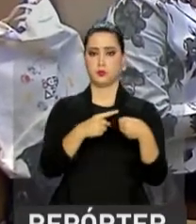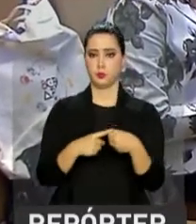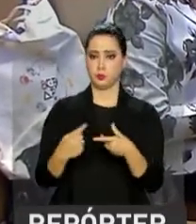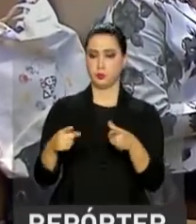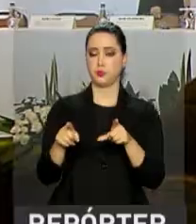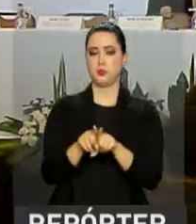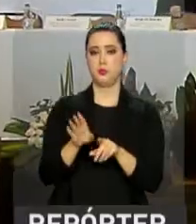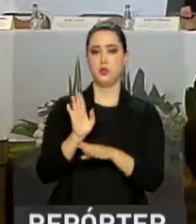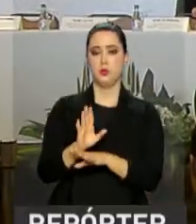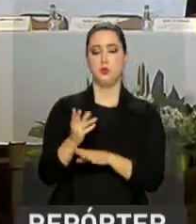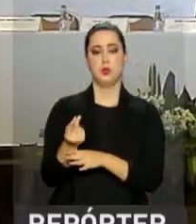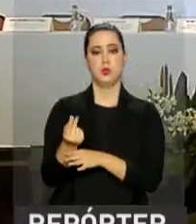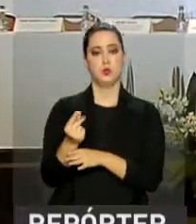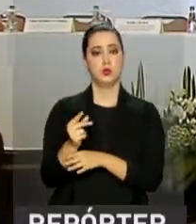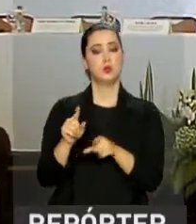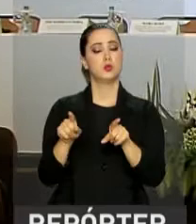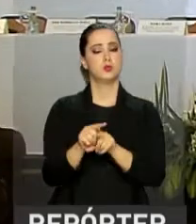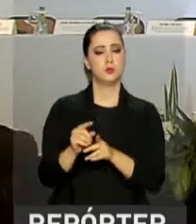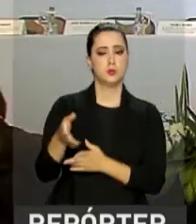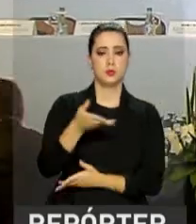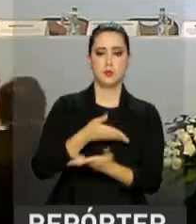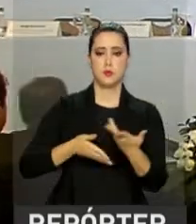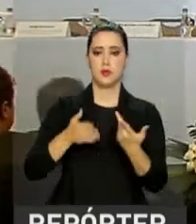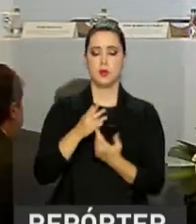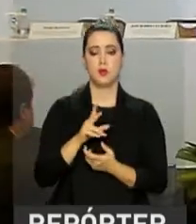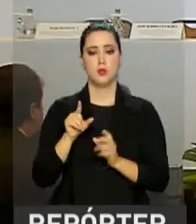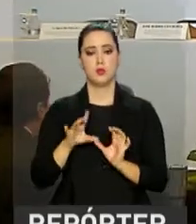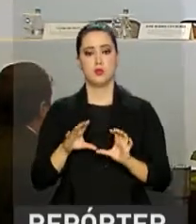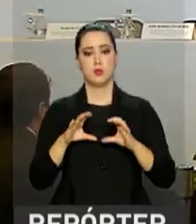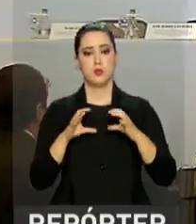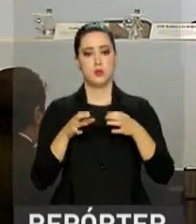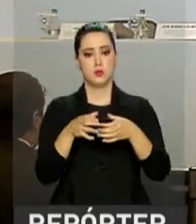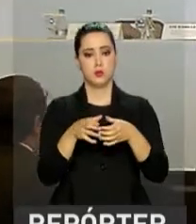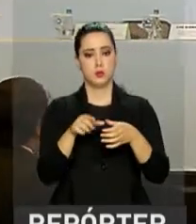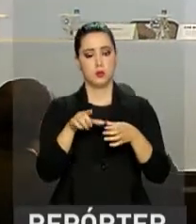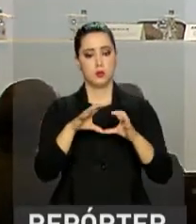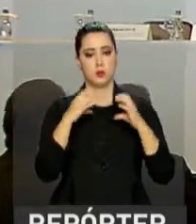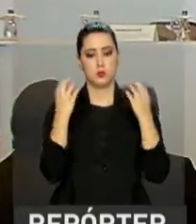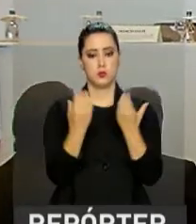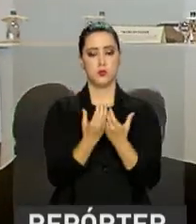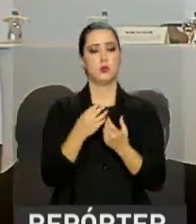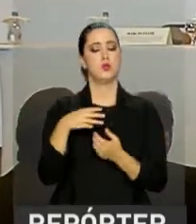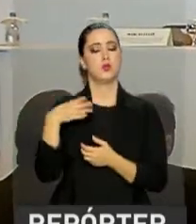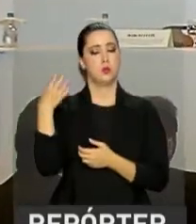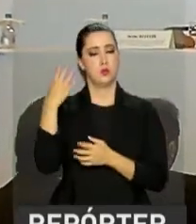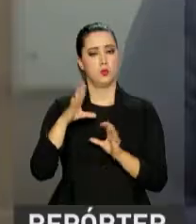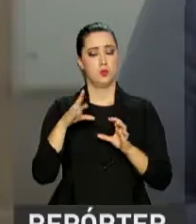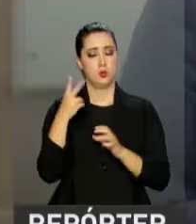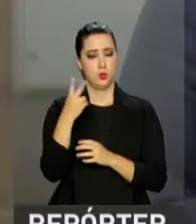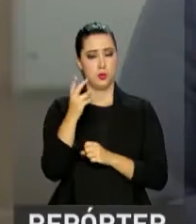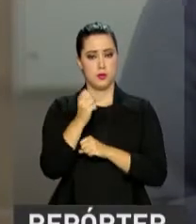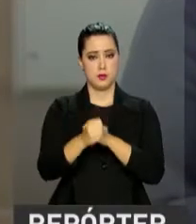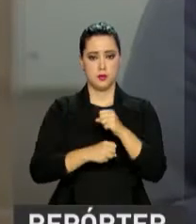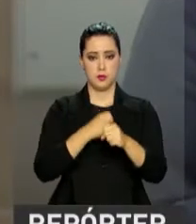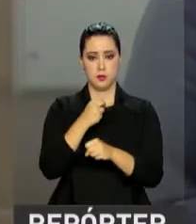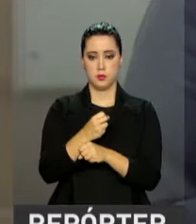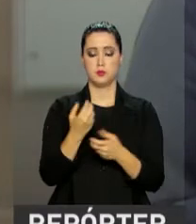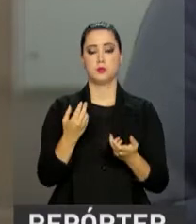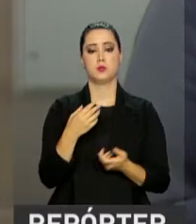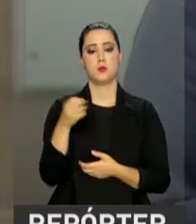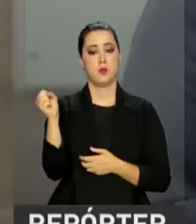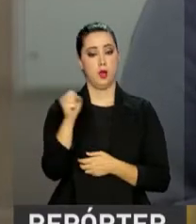apoio financeiro às ações envolvem uma conferência nacional sobre o tema realizada a cada dois anos a 8ª conferência